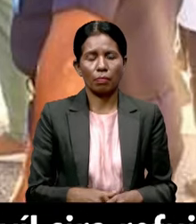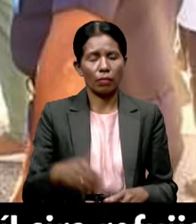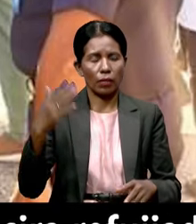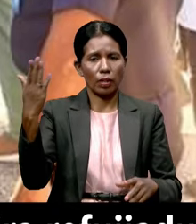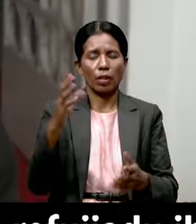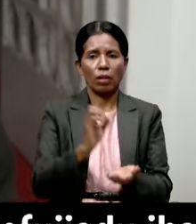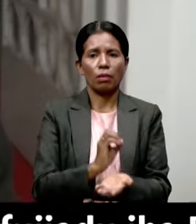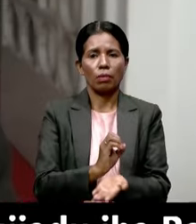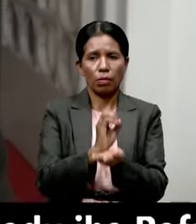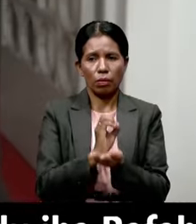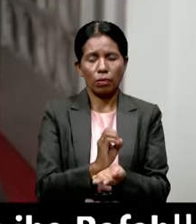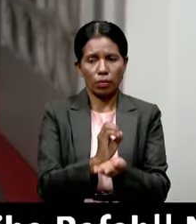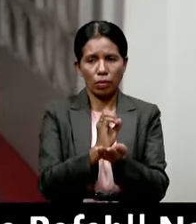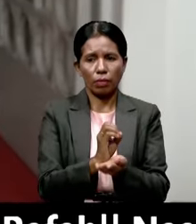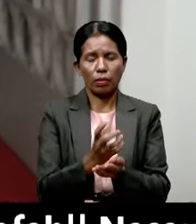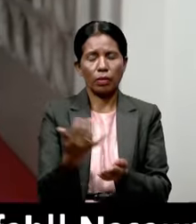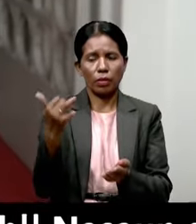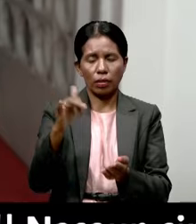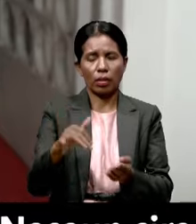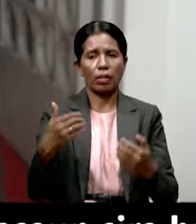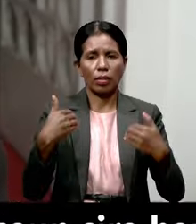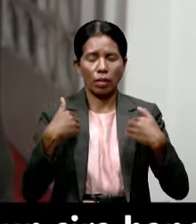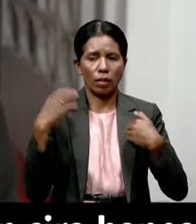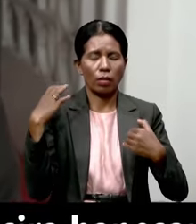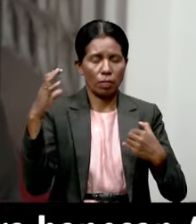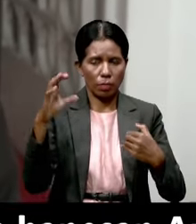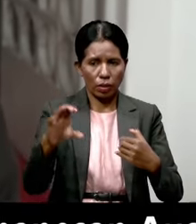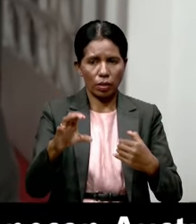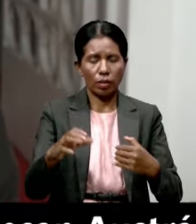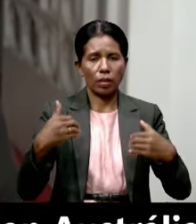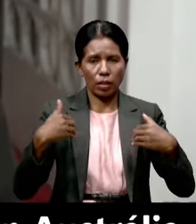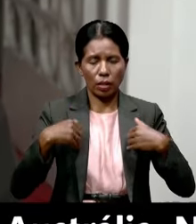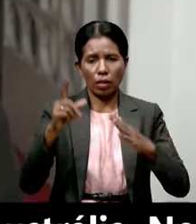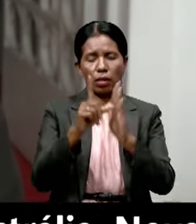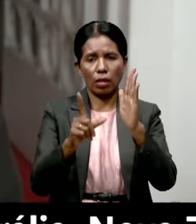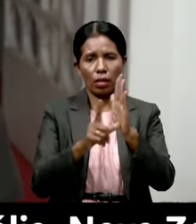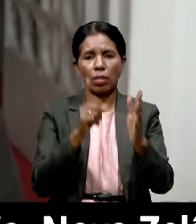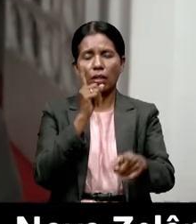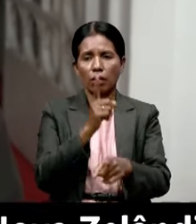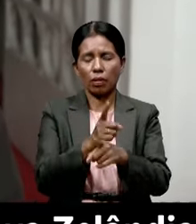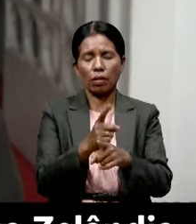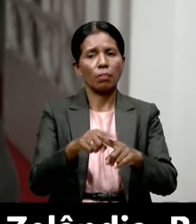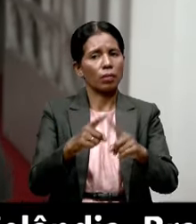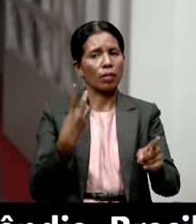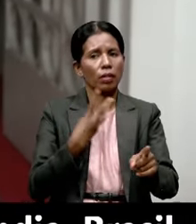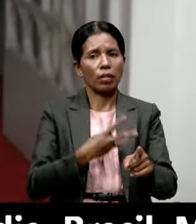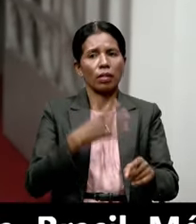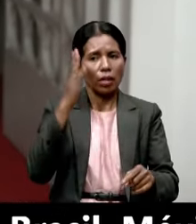cusi, se ia ne competência própria, se ia ne lei própria. Mas bem, e também muito